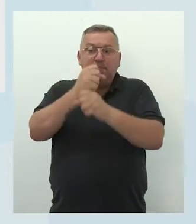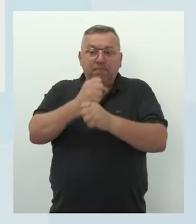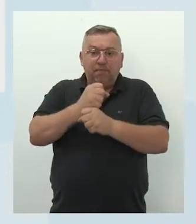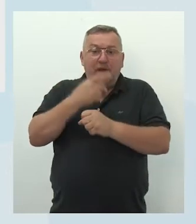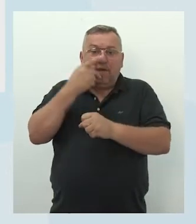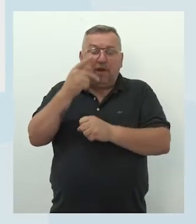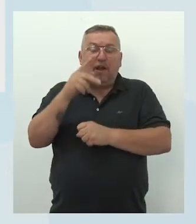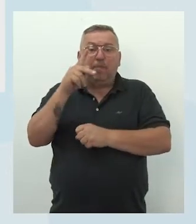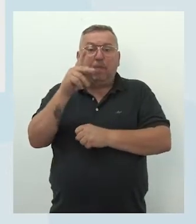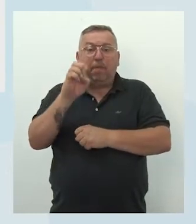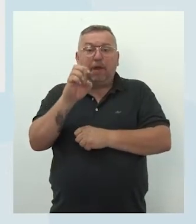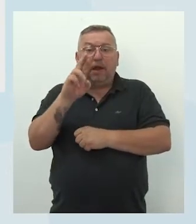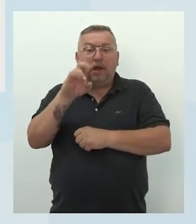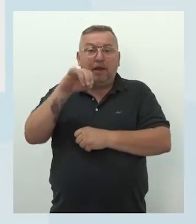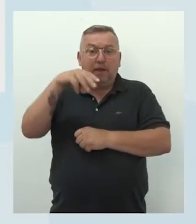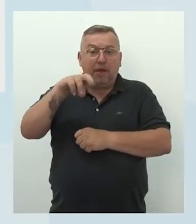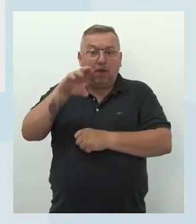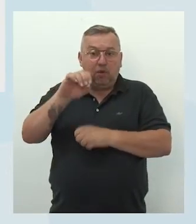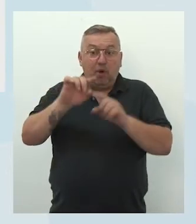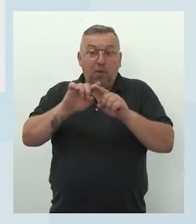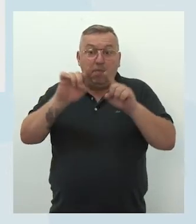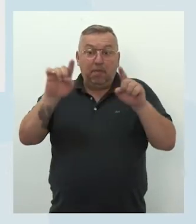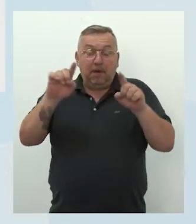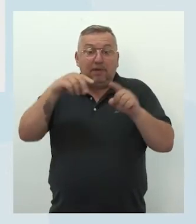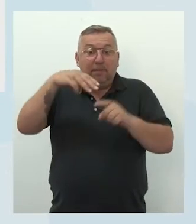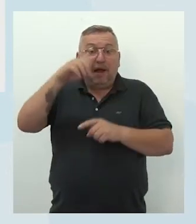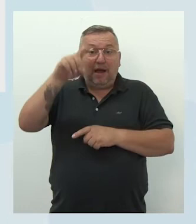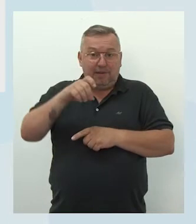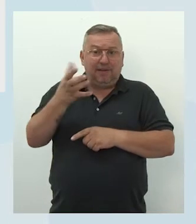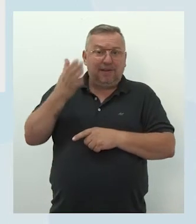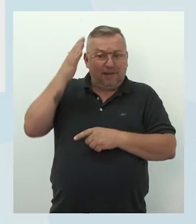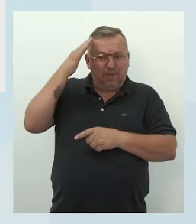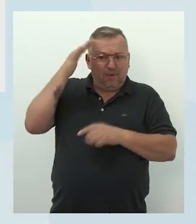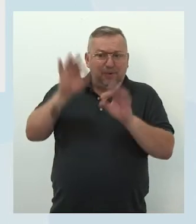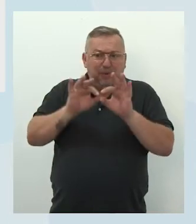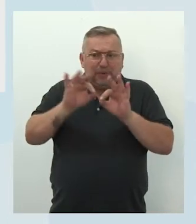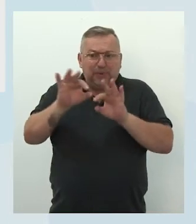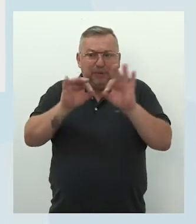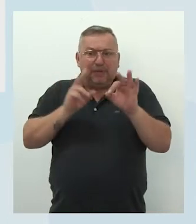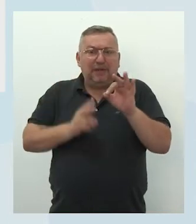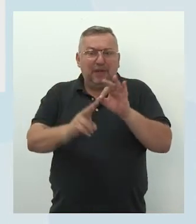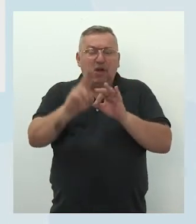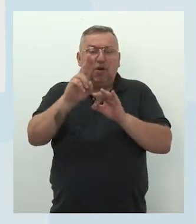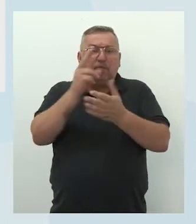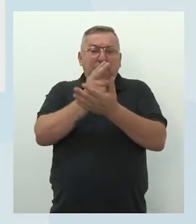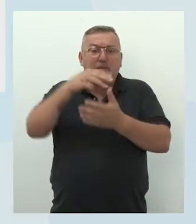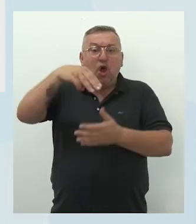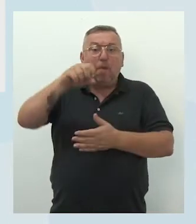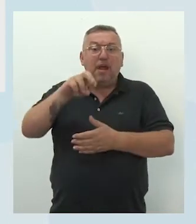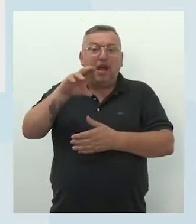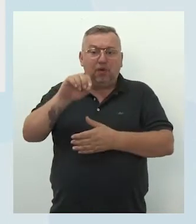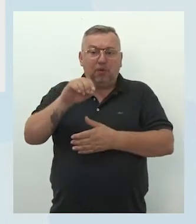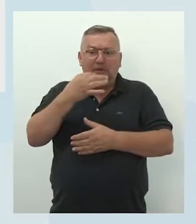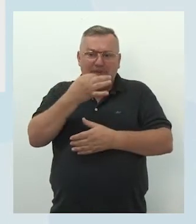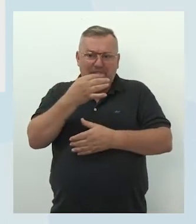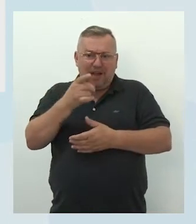chamada de perímetro. Max quis saber se para medir o perímetro sempre utiliza o metro. O que você acha a esse